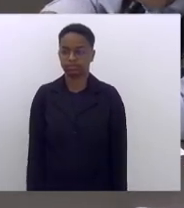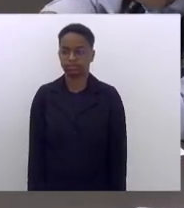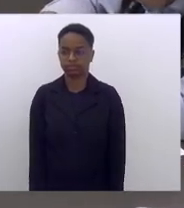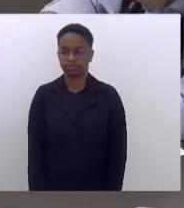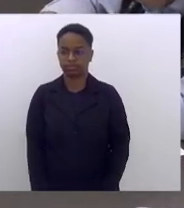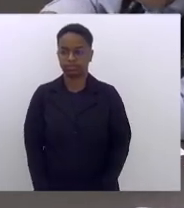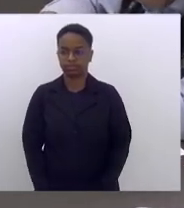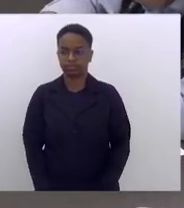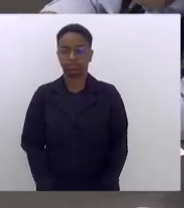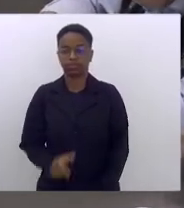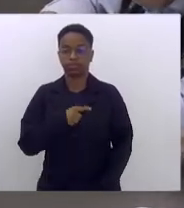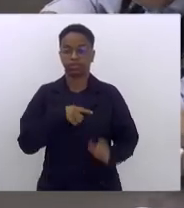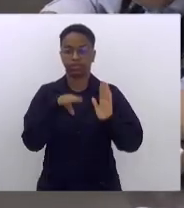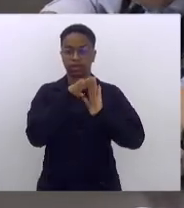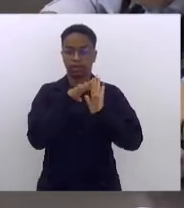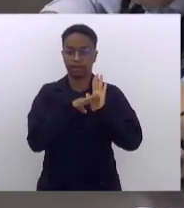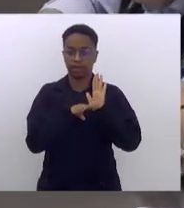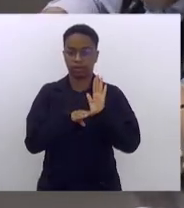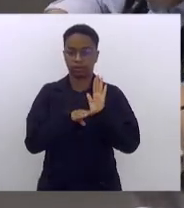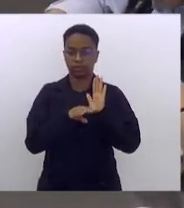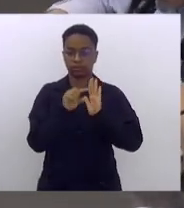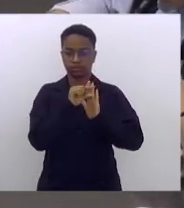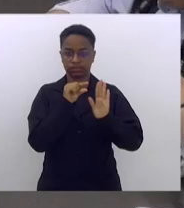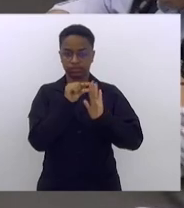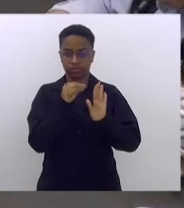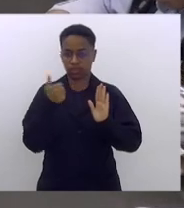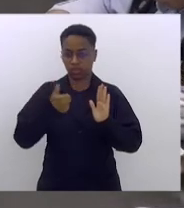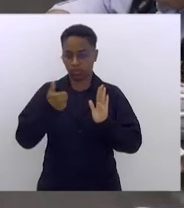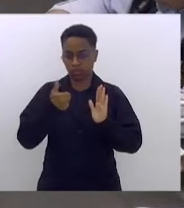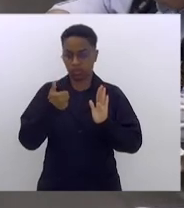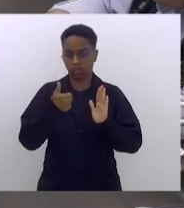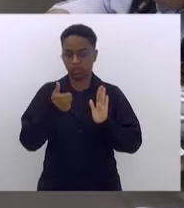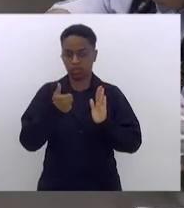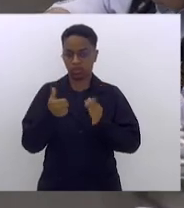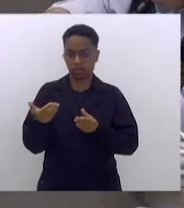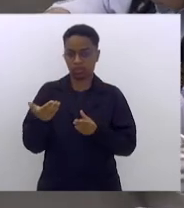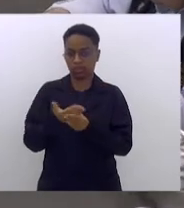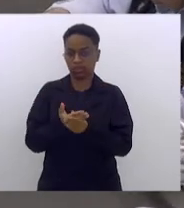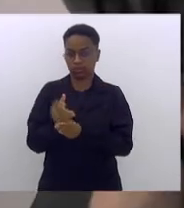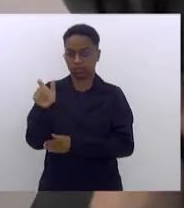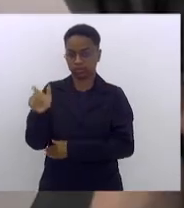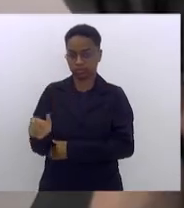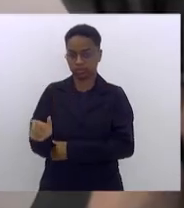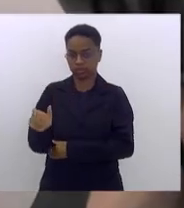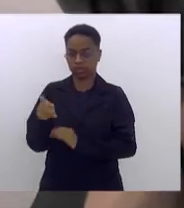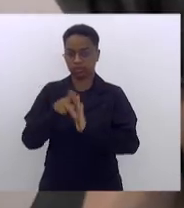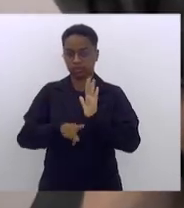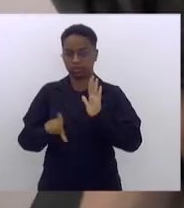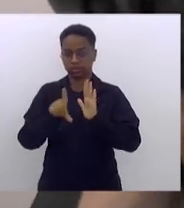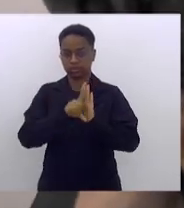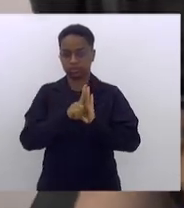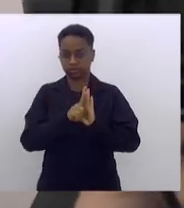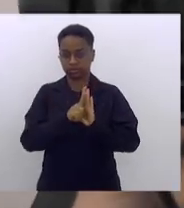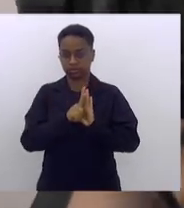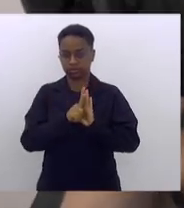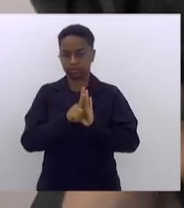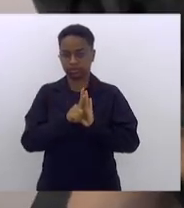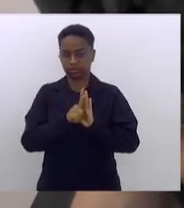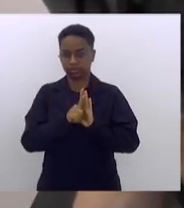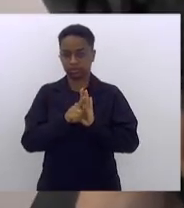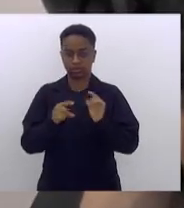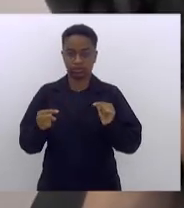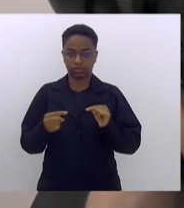Está em pauta no item 1 o recurso do autor do projeto de lei ao parecer da